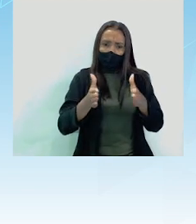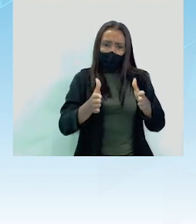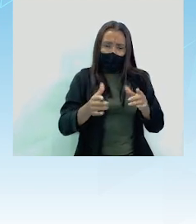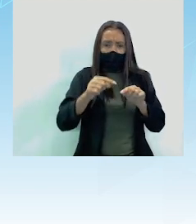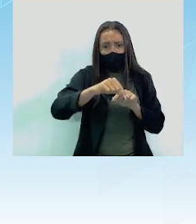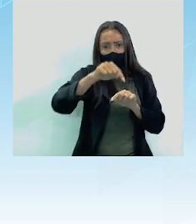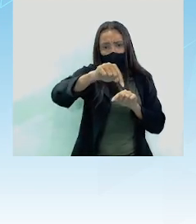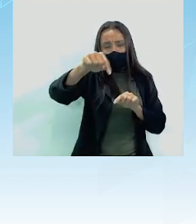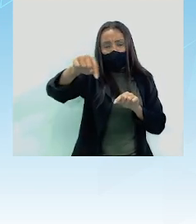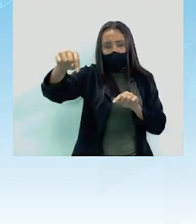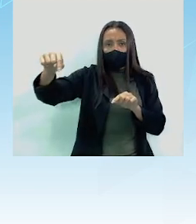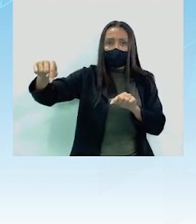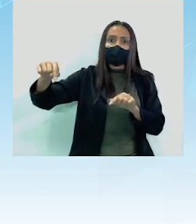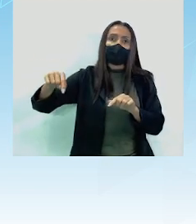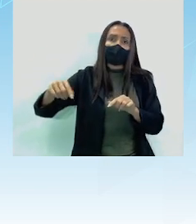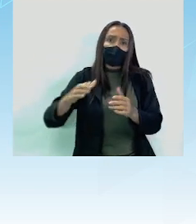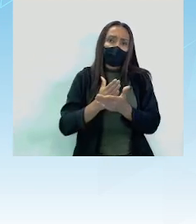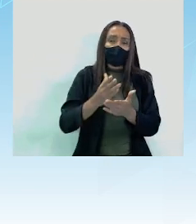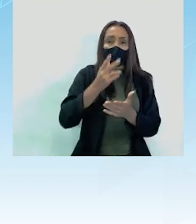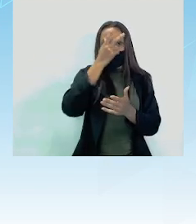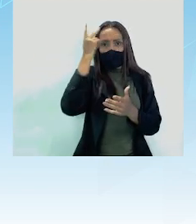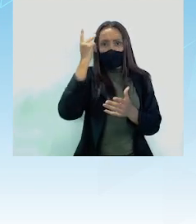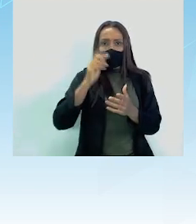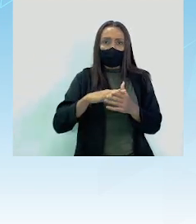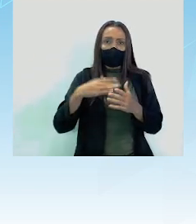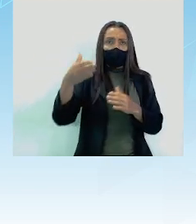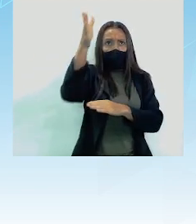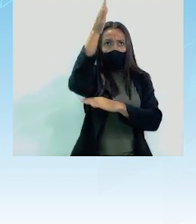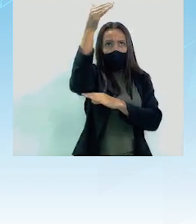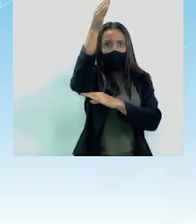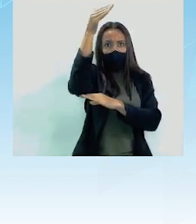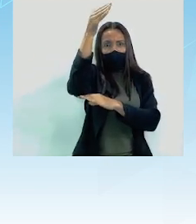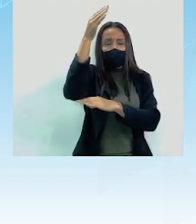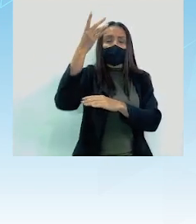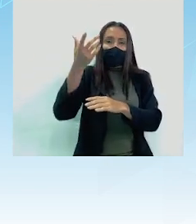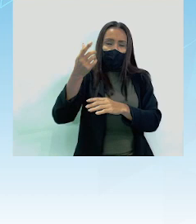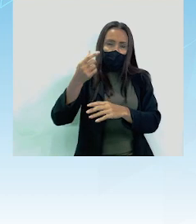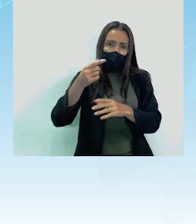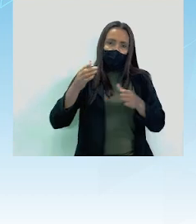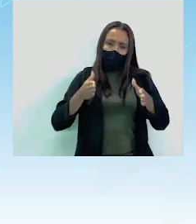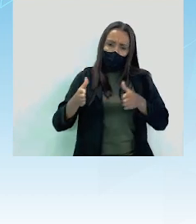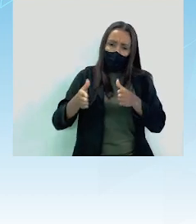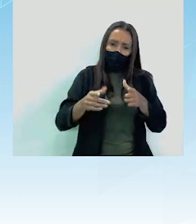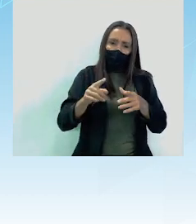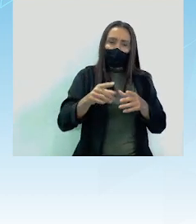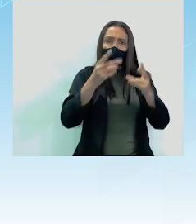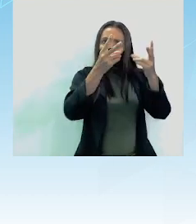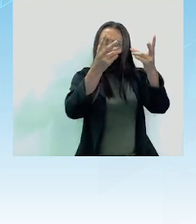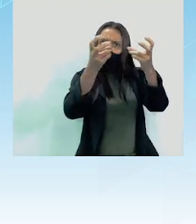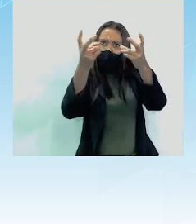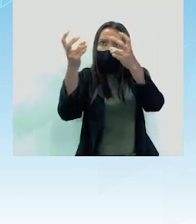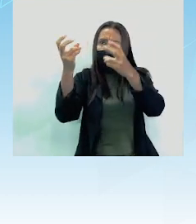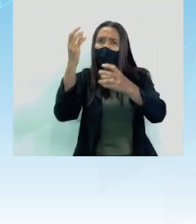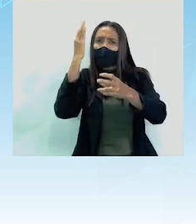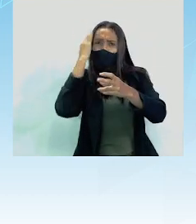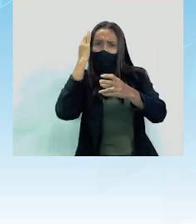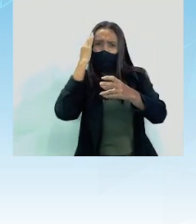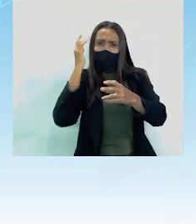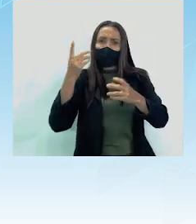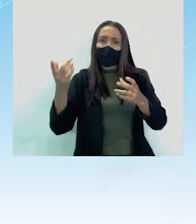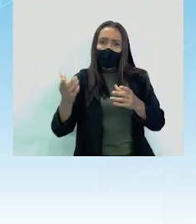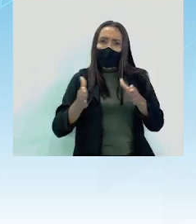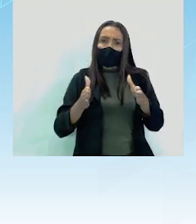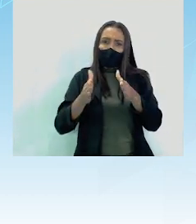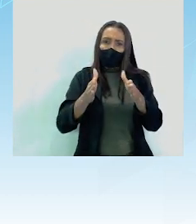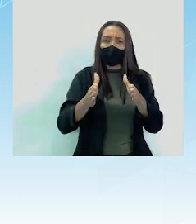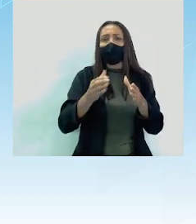já são demarcados, né? Algumas pessoas colocam algumas bandeirinhas durante o percurso para você entender que, opa, por aqui é um caminho que dá